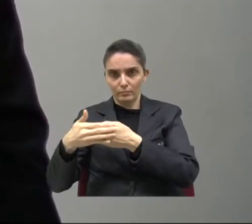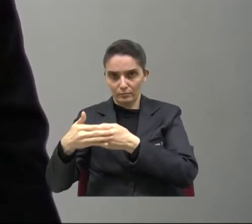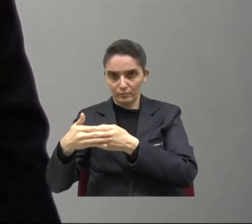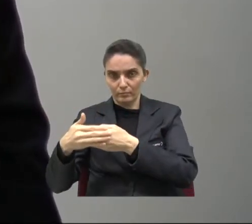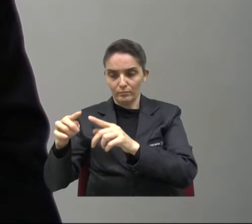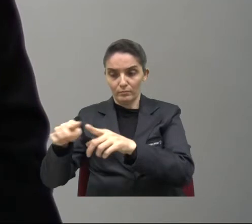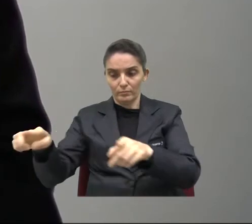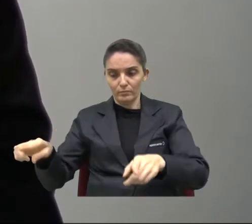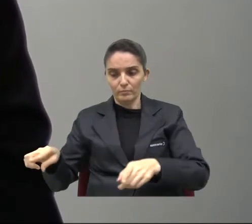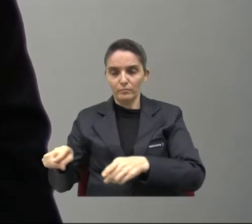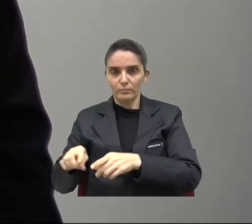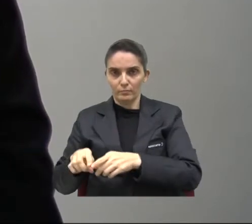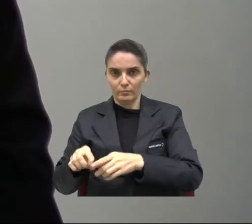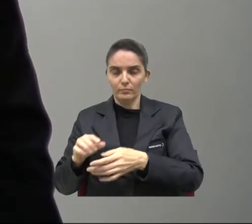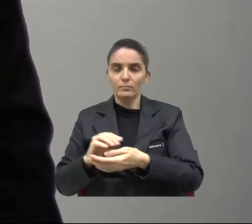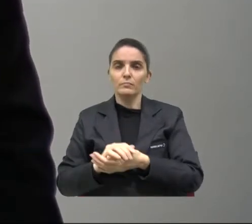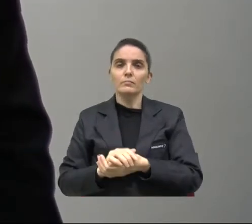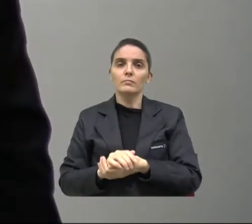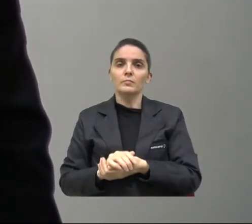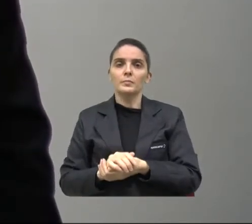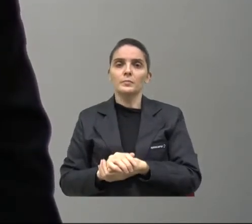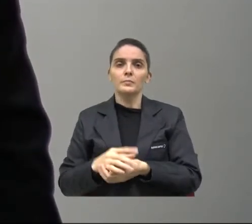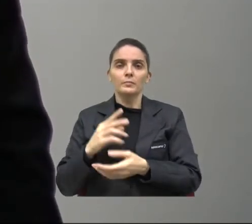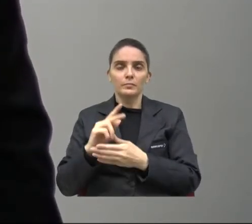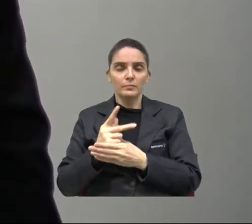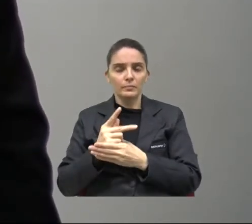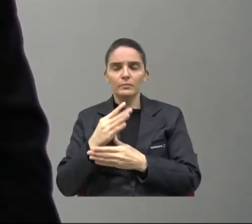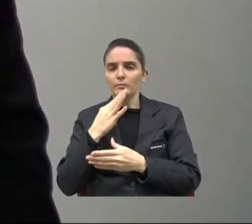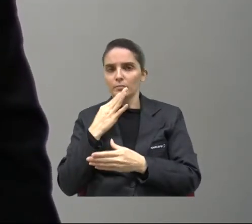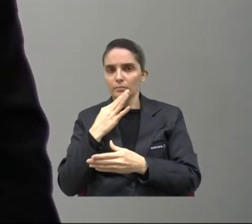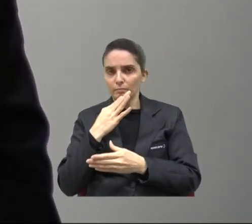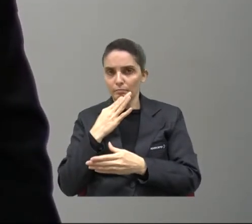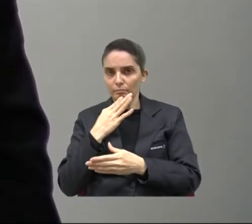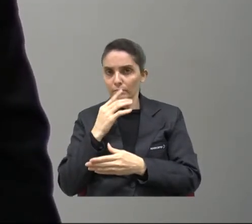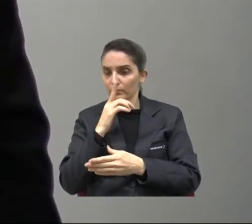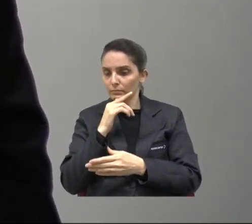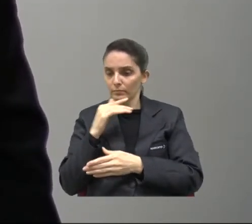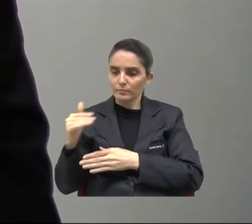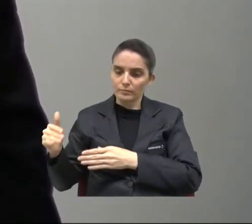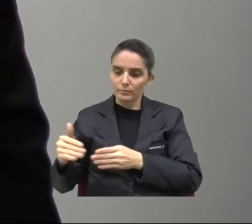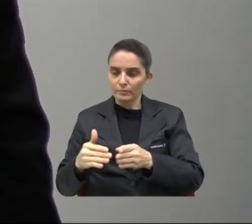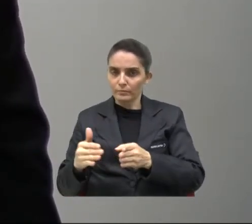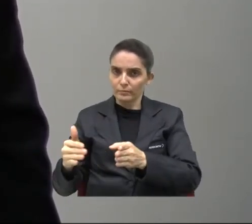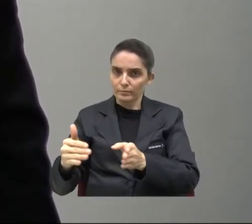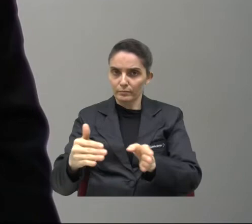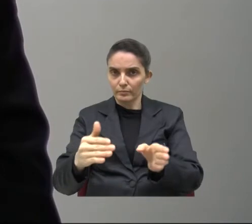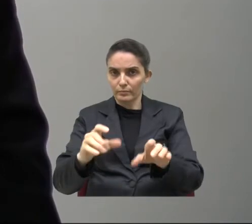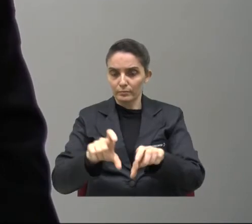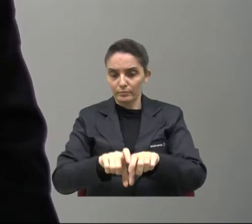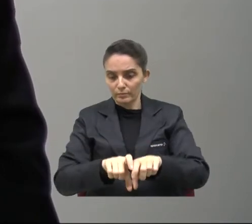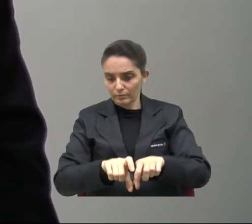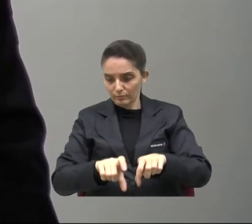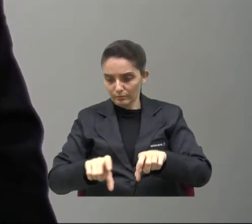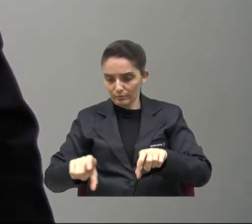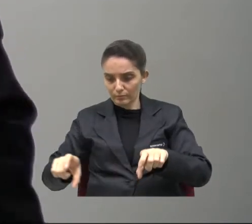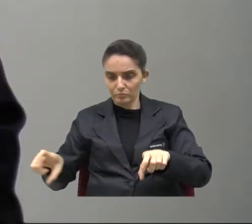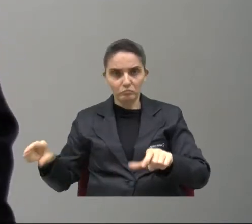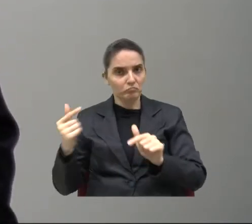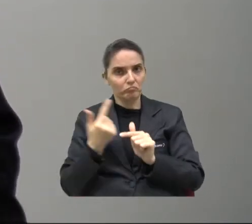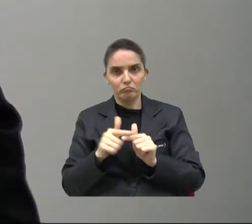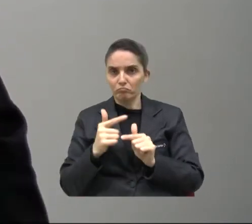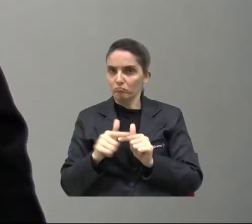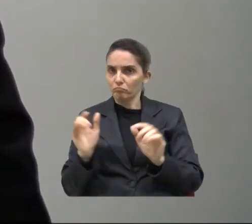anos, e temos o pleno conhecimento de o rio que passa lá, dele ser canalizado, e não há problema